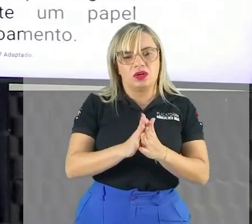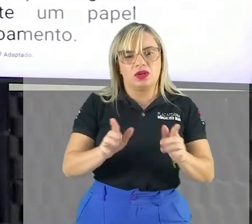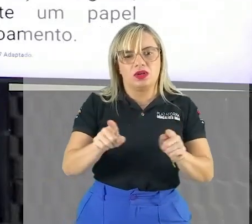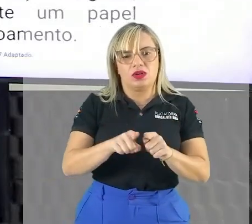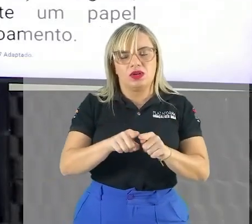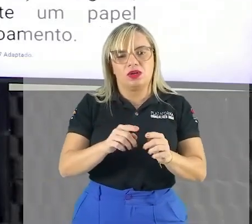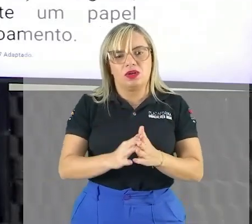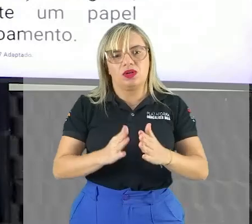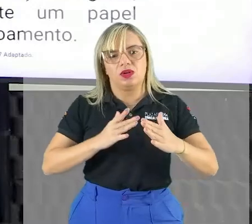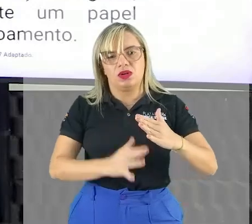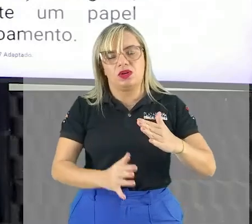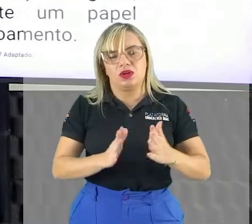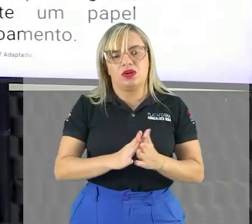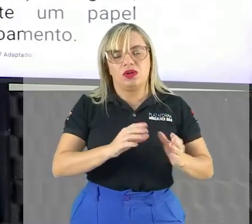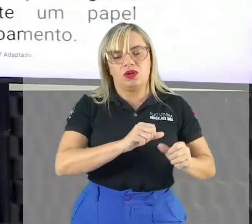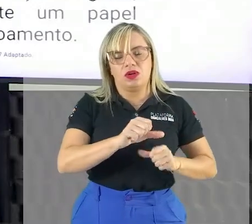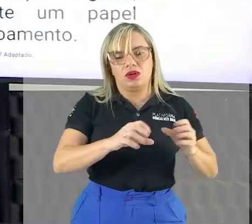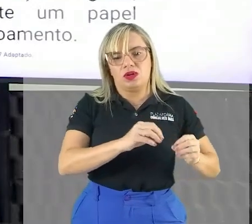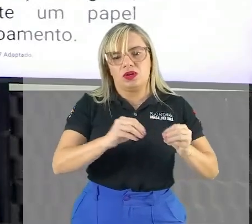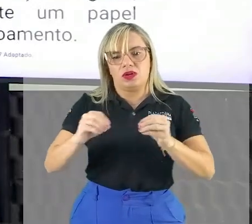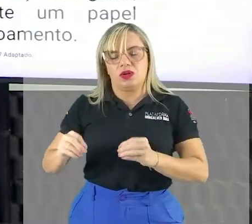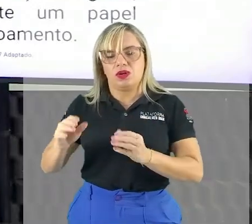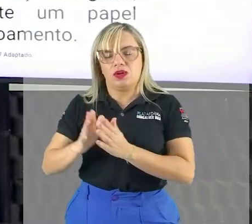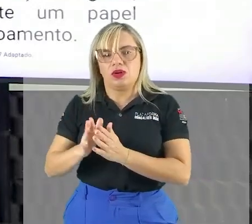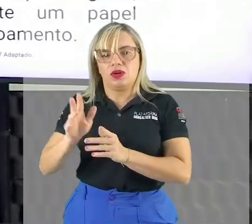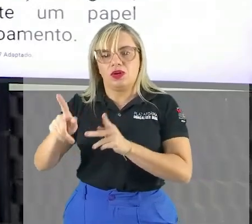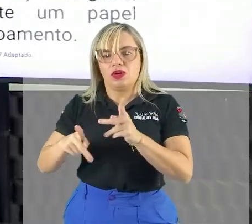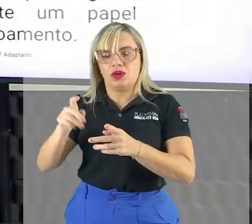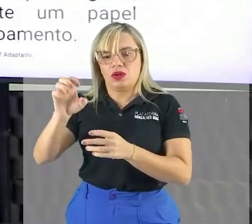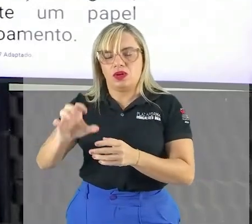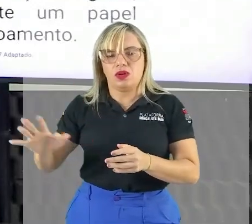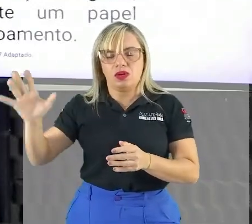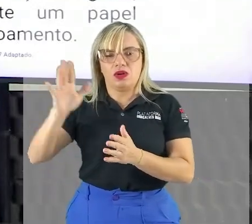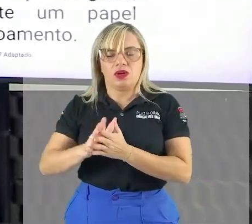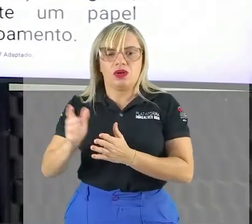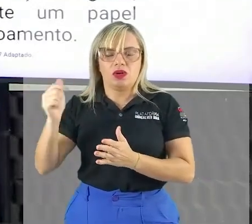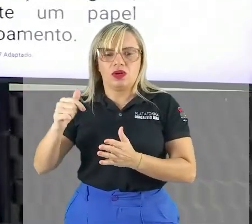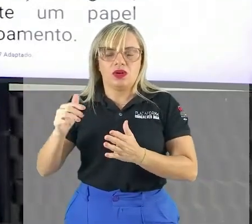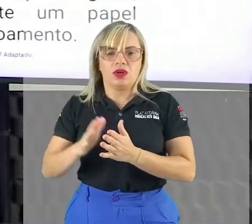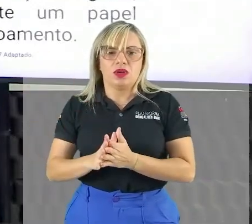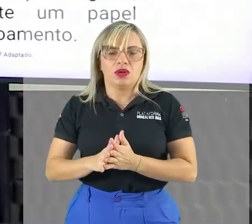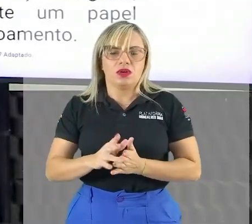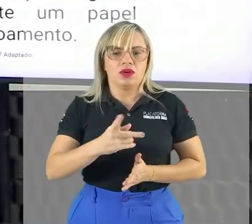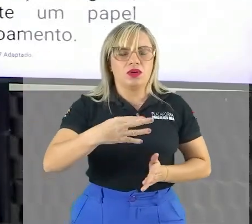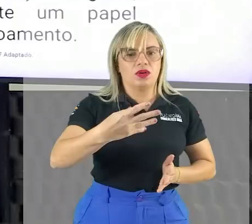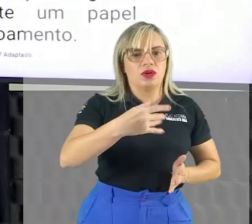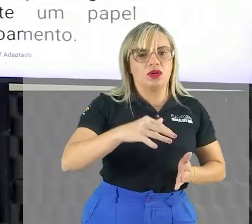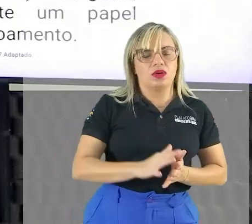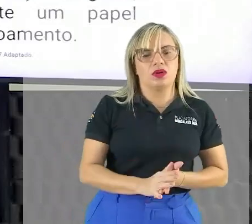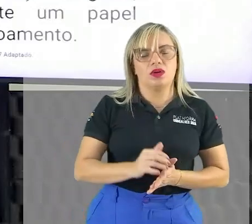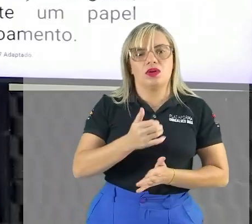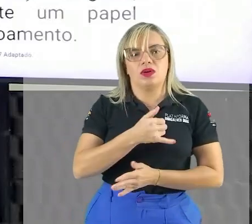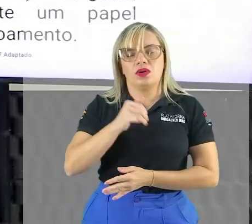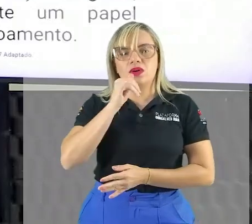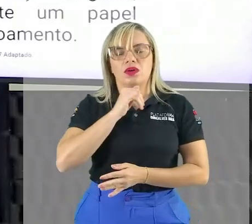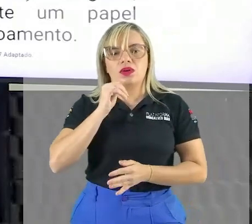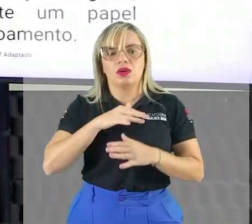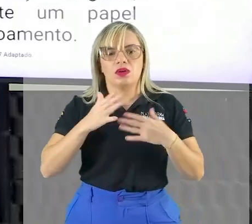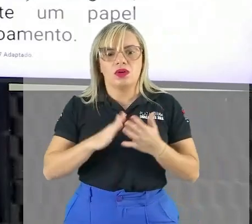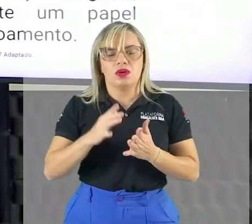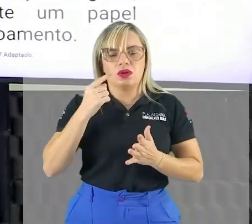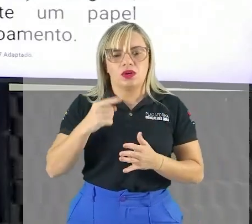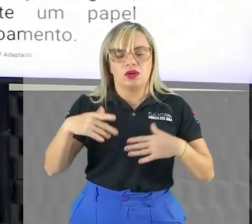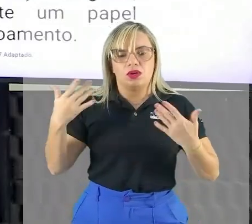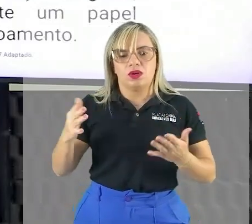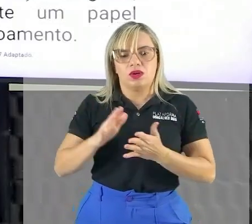de alguns povos que estão ali na Europa e vão para a Península Itálica, e aí alguns livros vocês vão encontrar que são povos bárbaros, mas na